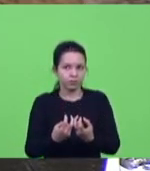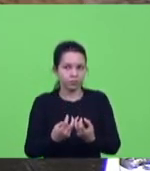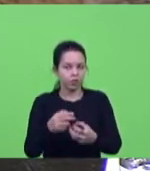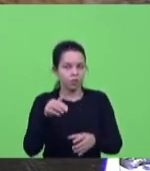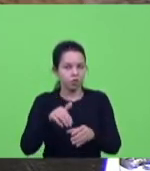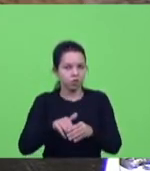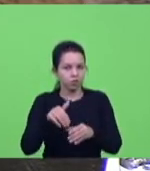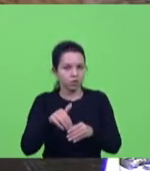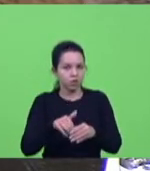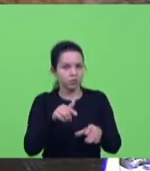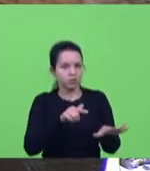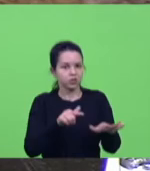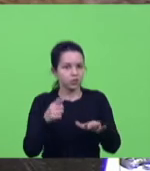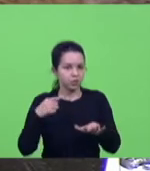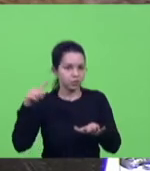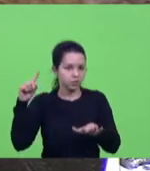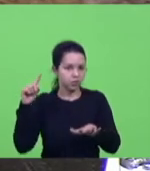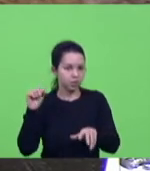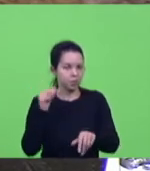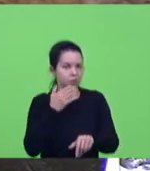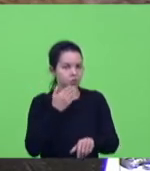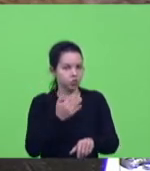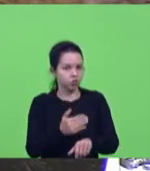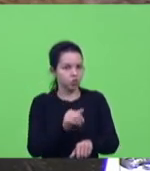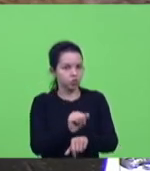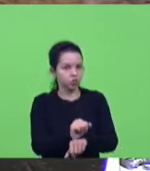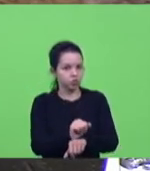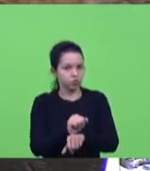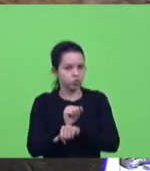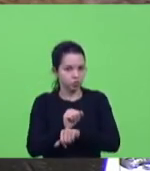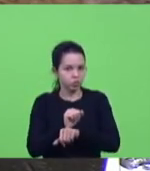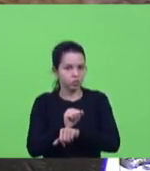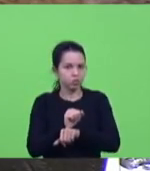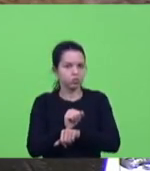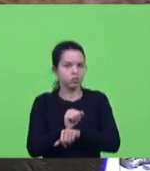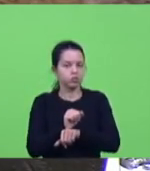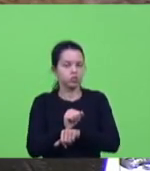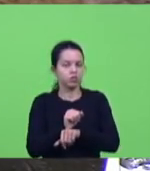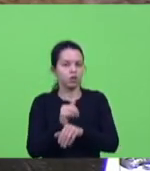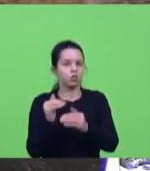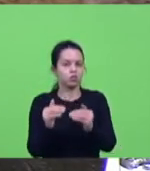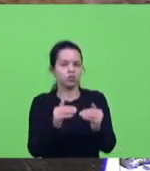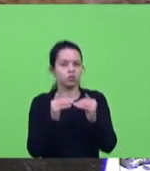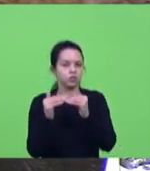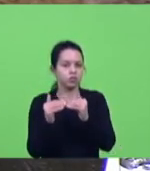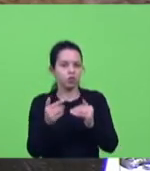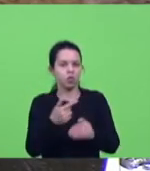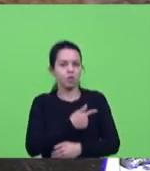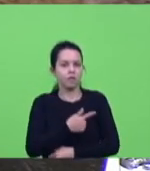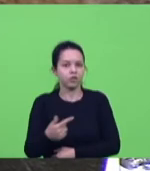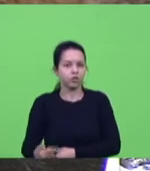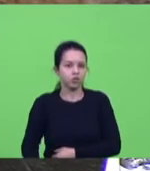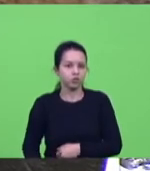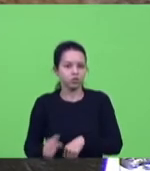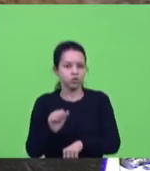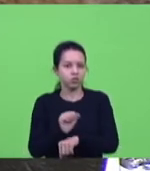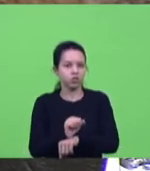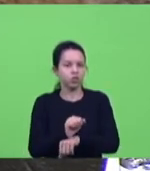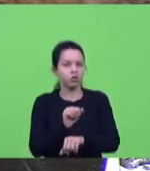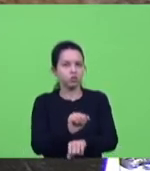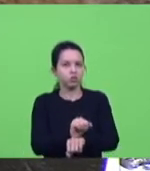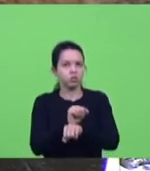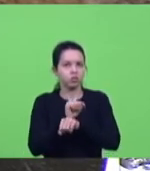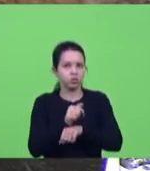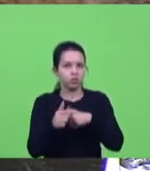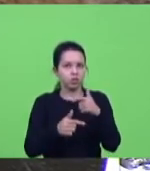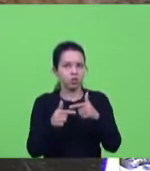retrasada, pedindo a suspensão, né, a indicação por unanimidade ao governo do Estado para que suspendesse as atividades de home